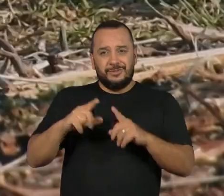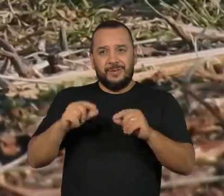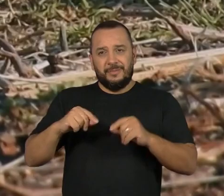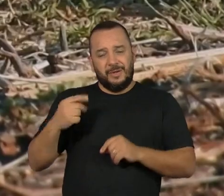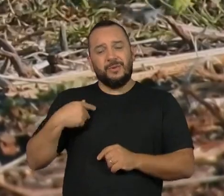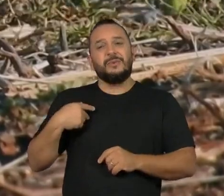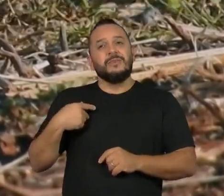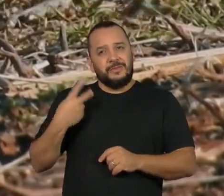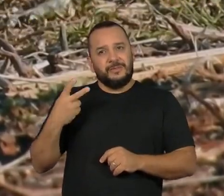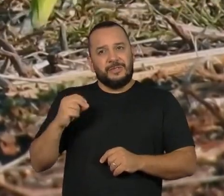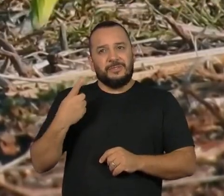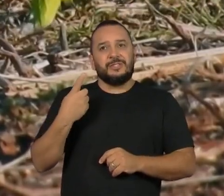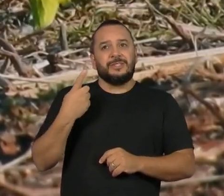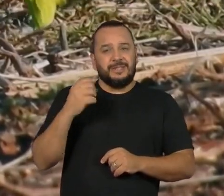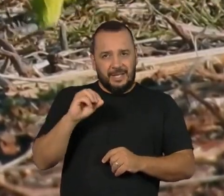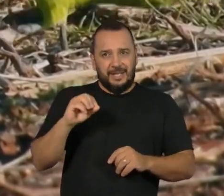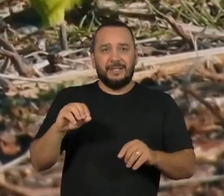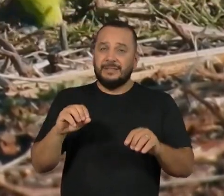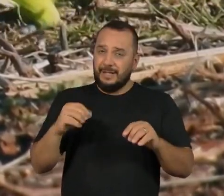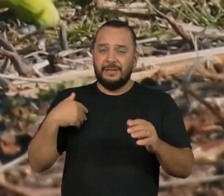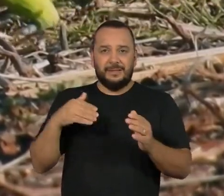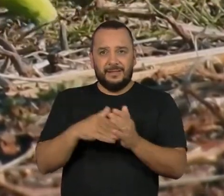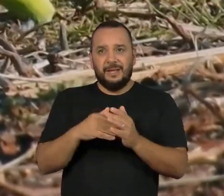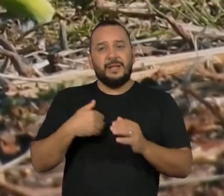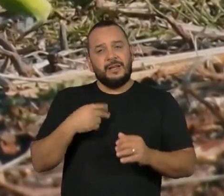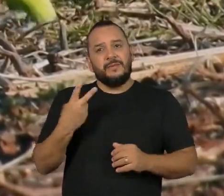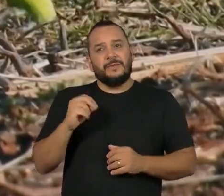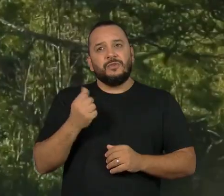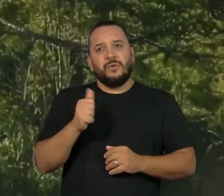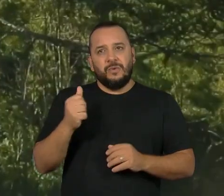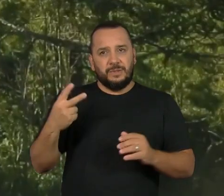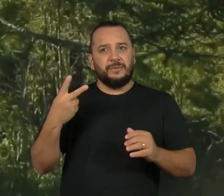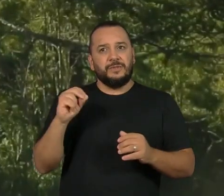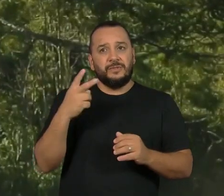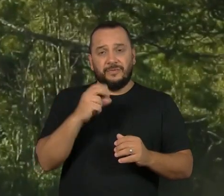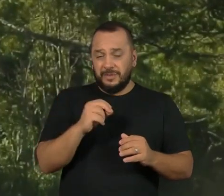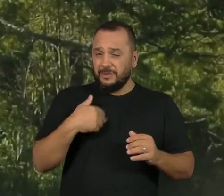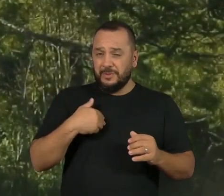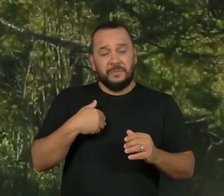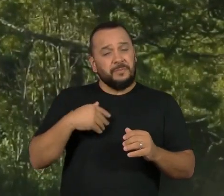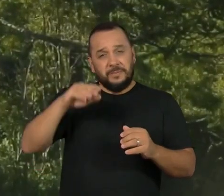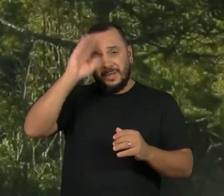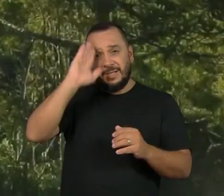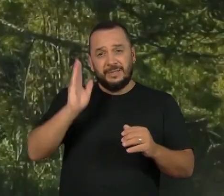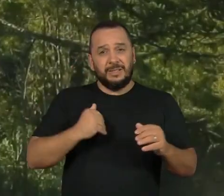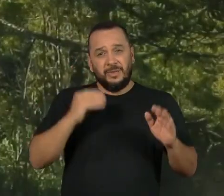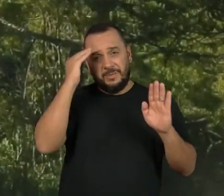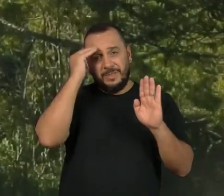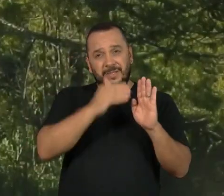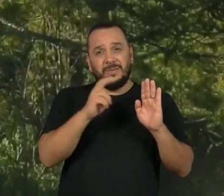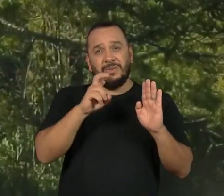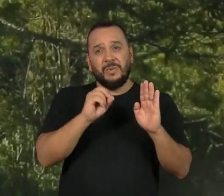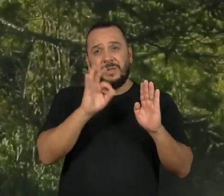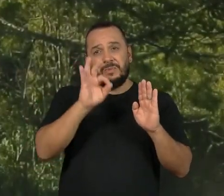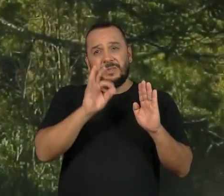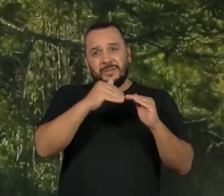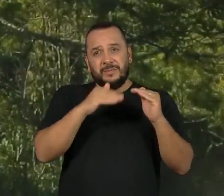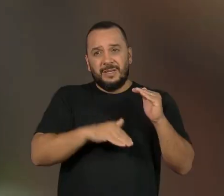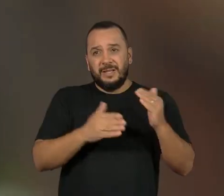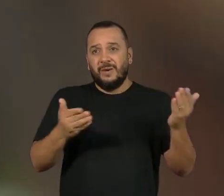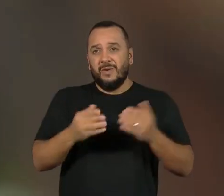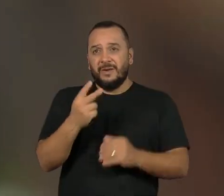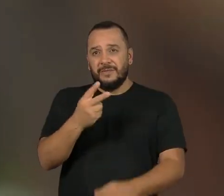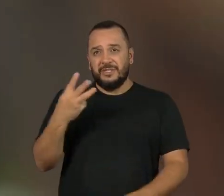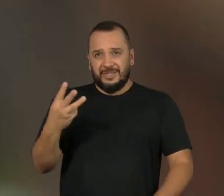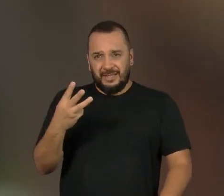2020, o Brasil cumpriu menos da metade. Agora, 23 metas do novo acordo global devem ser